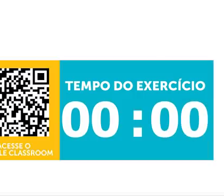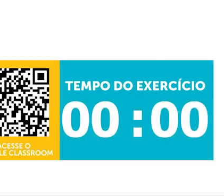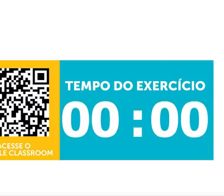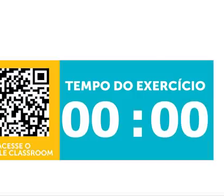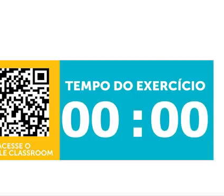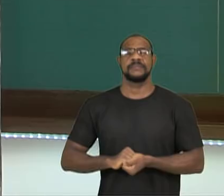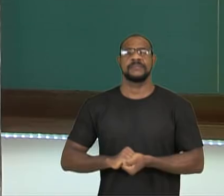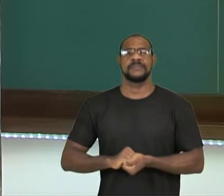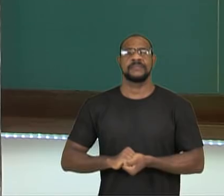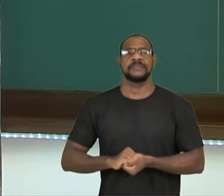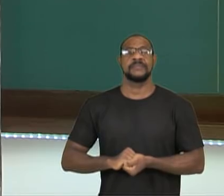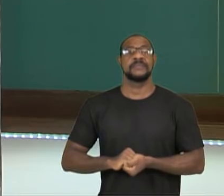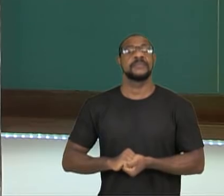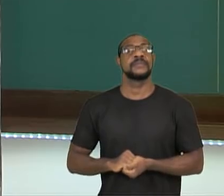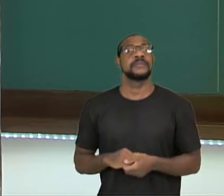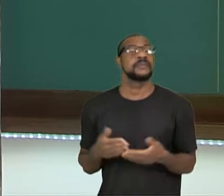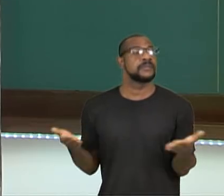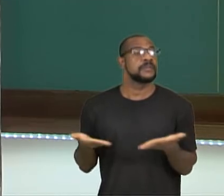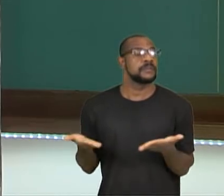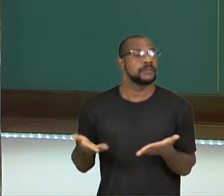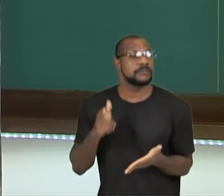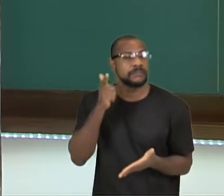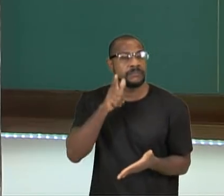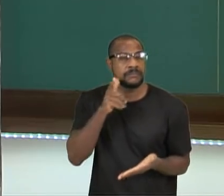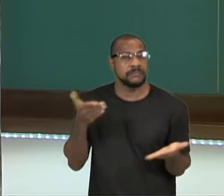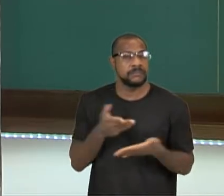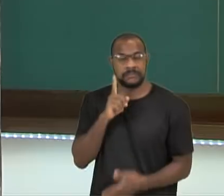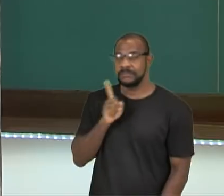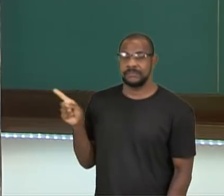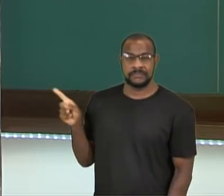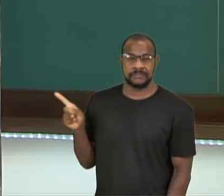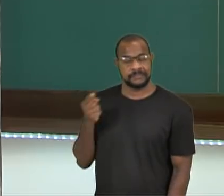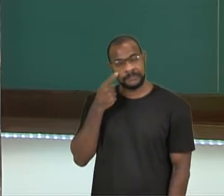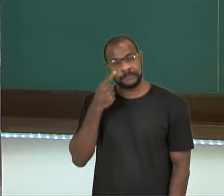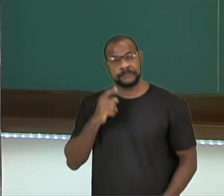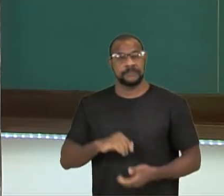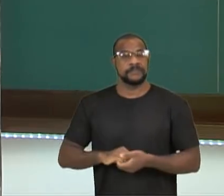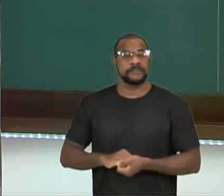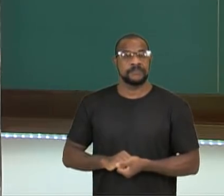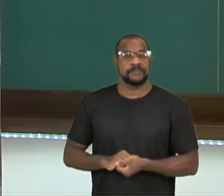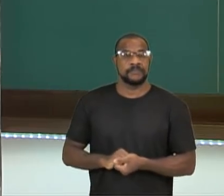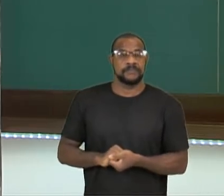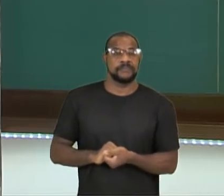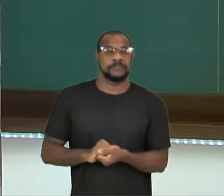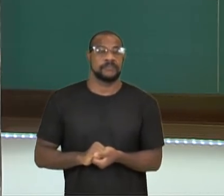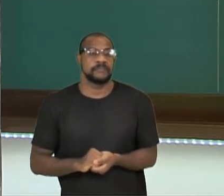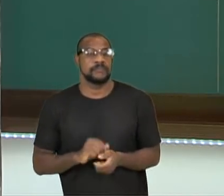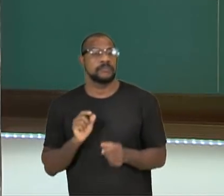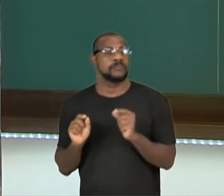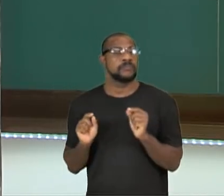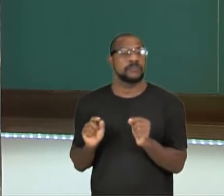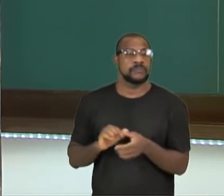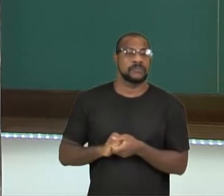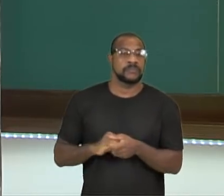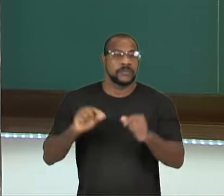Ou identificação do autor de quem redigiu o texto. Vamos lá? Mais um tempinho, relê ali o trecho.